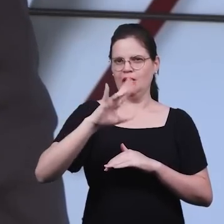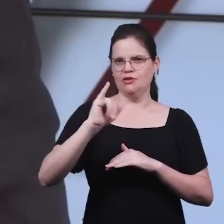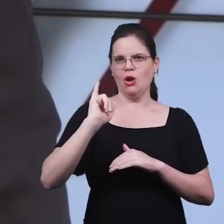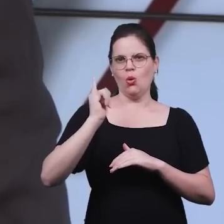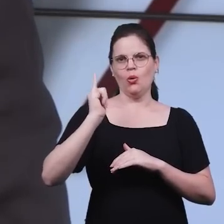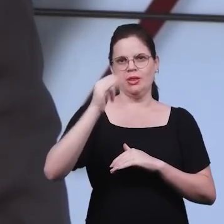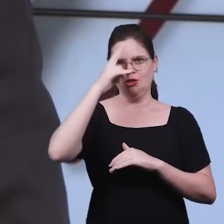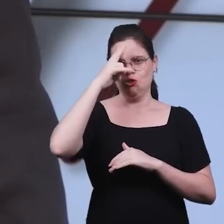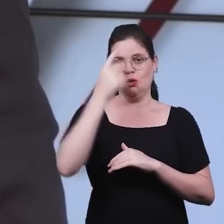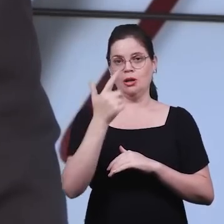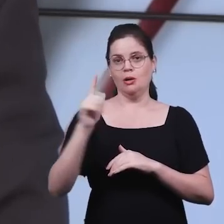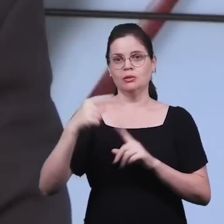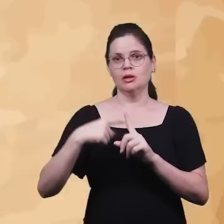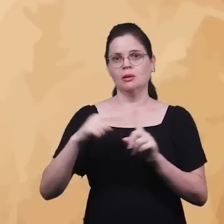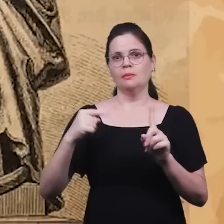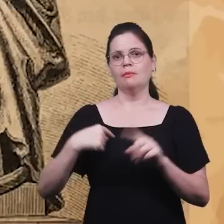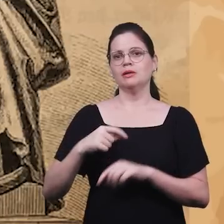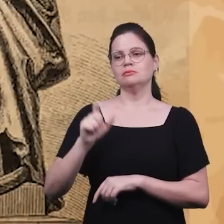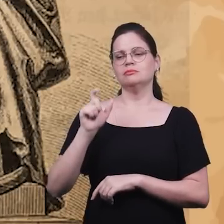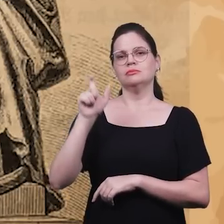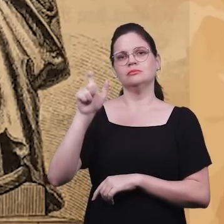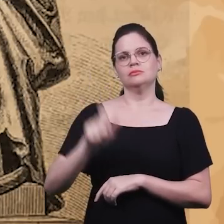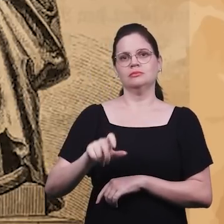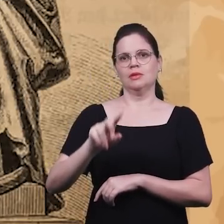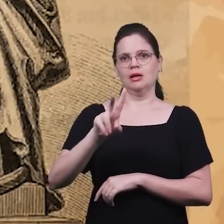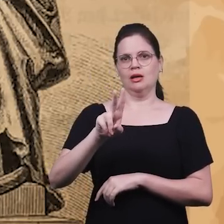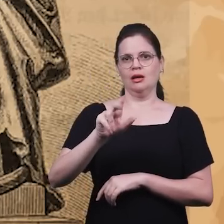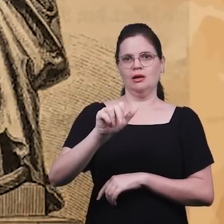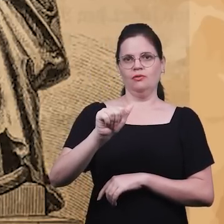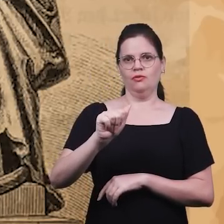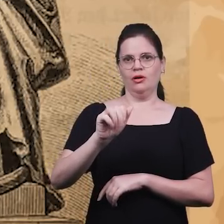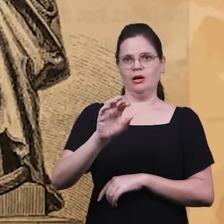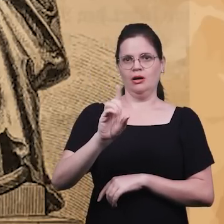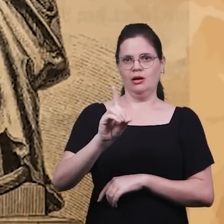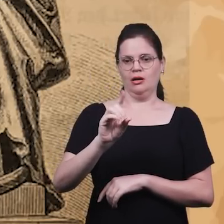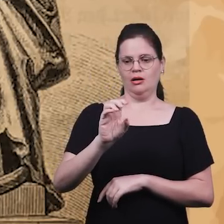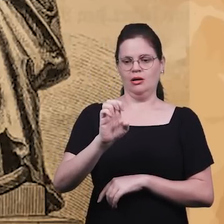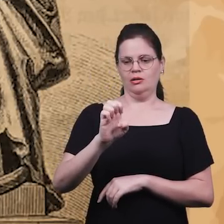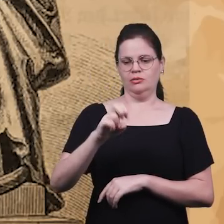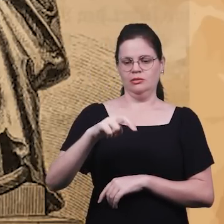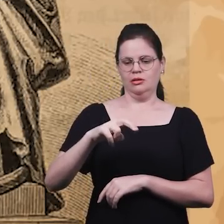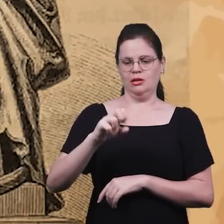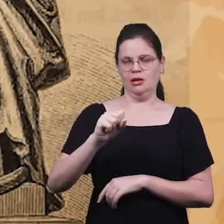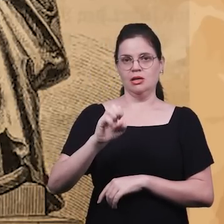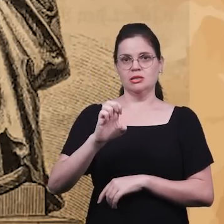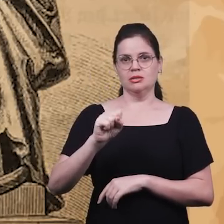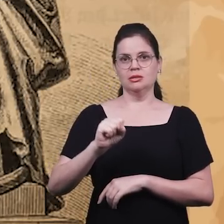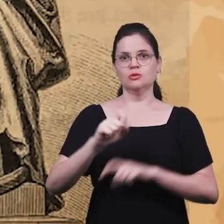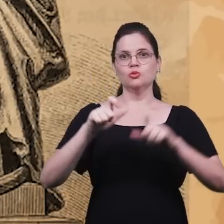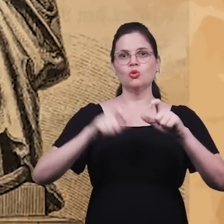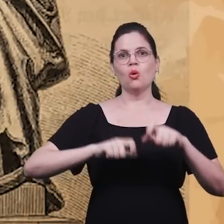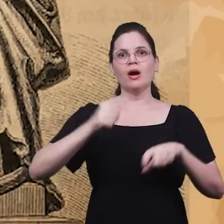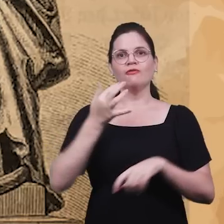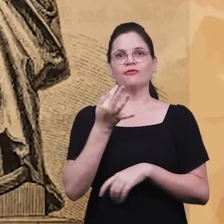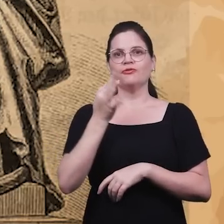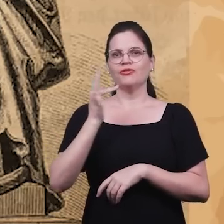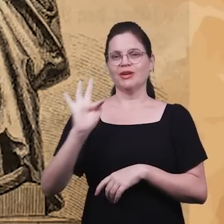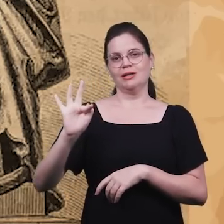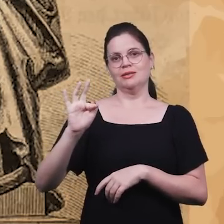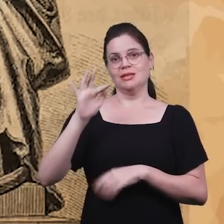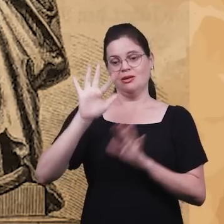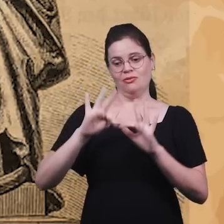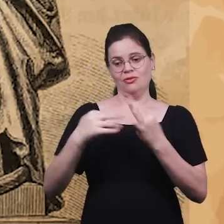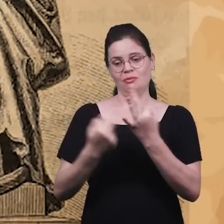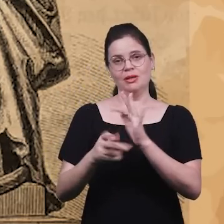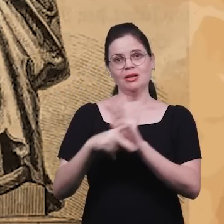outros, mas a história dos valdenses, tá? De Pedro Valdo, né? Lá na França. A história deles é uma